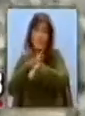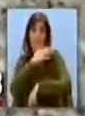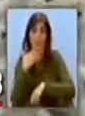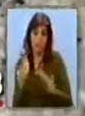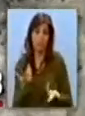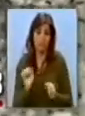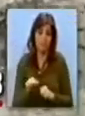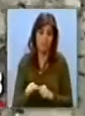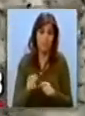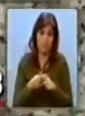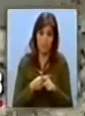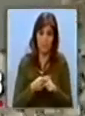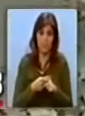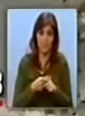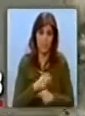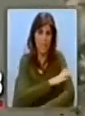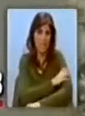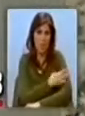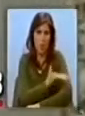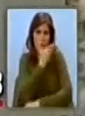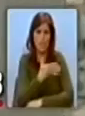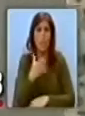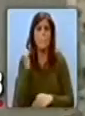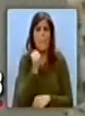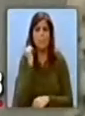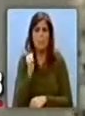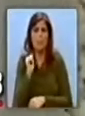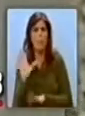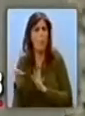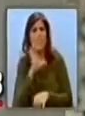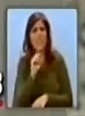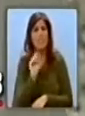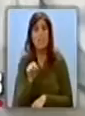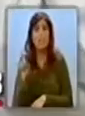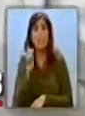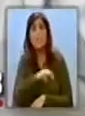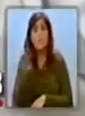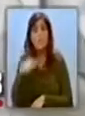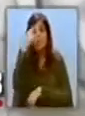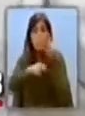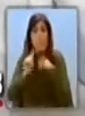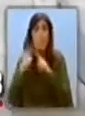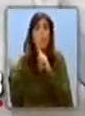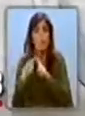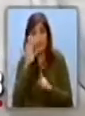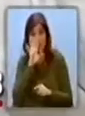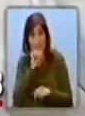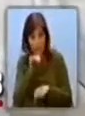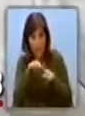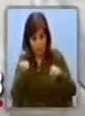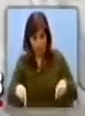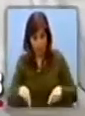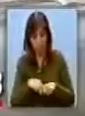sim. A hipertensão mata quase 10 milhões de pessoas anualmente. Se o dispositivo chegar à casa dos consumidores, o